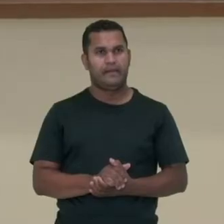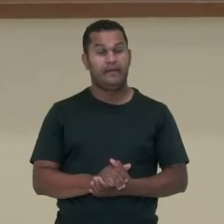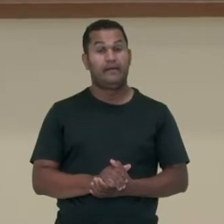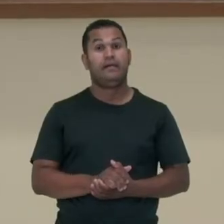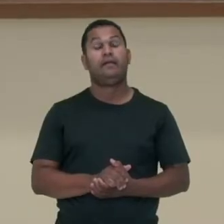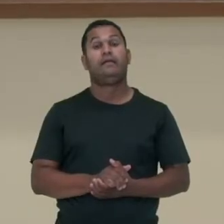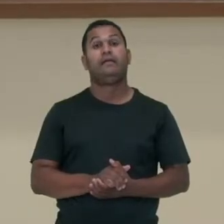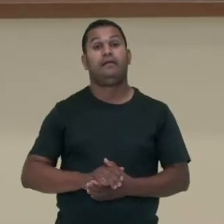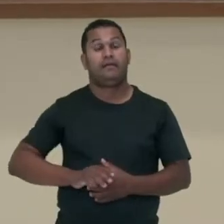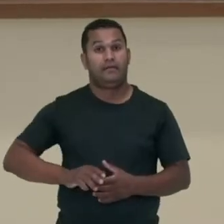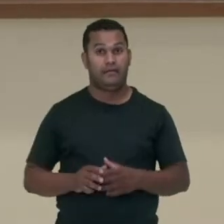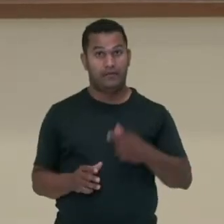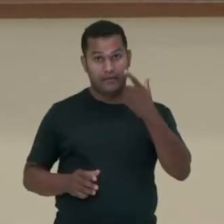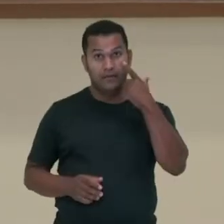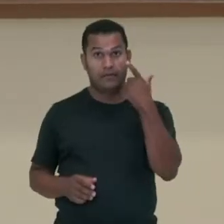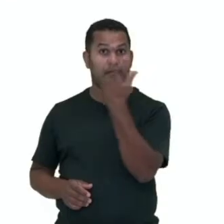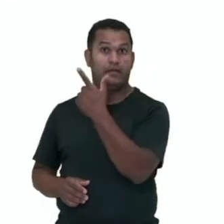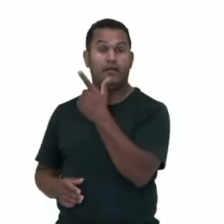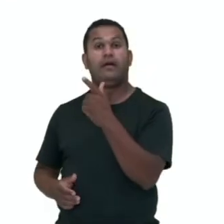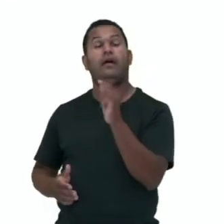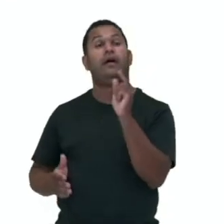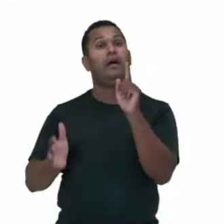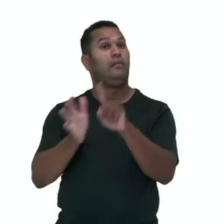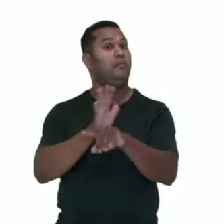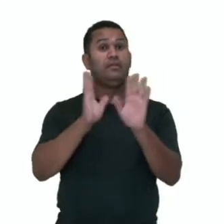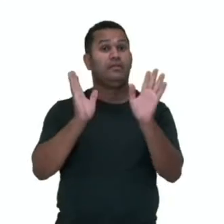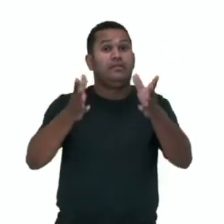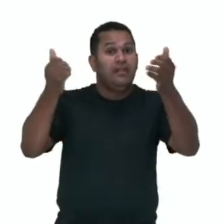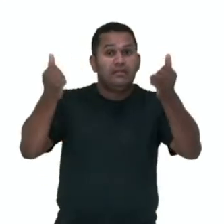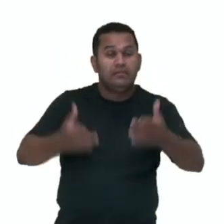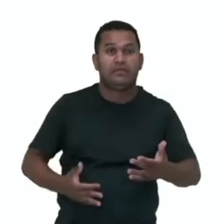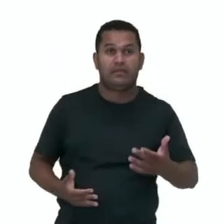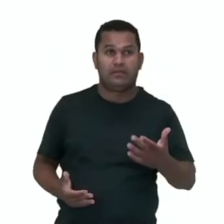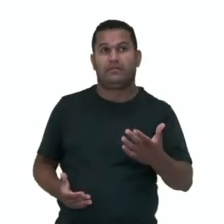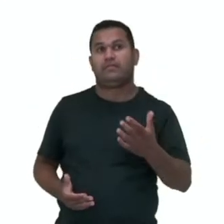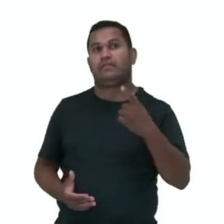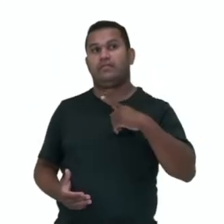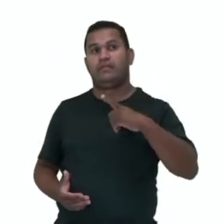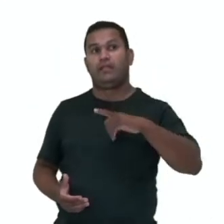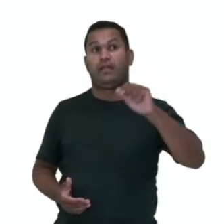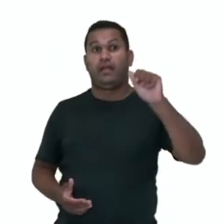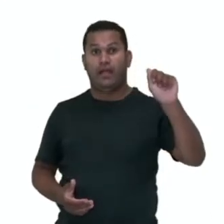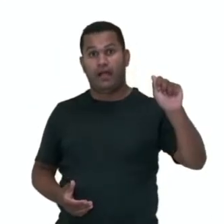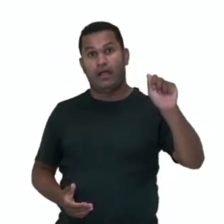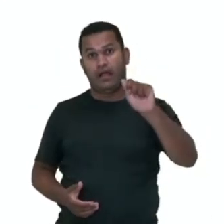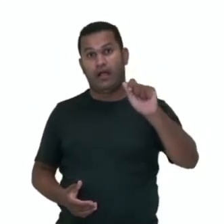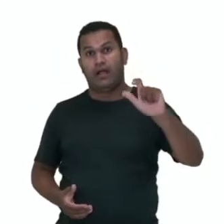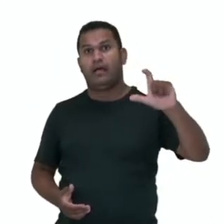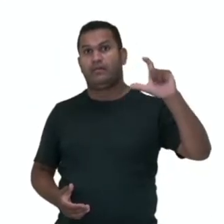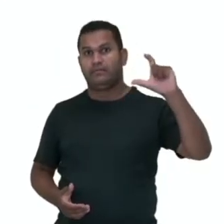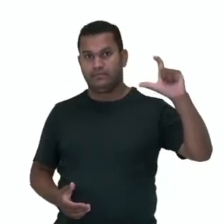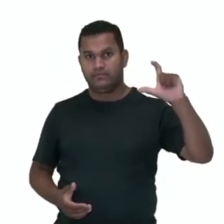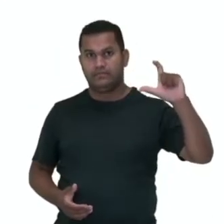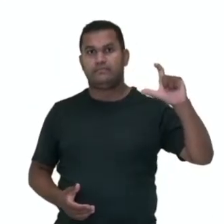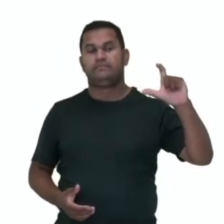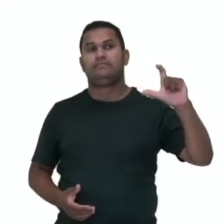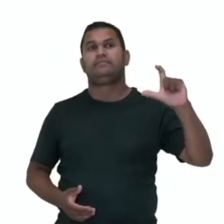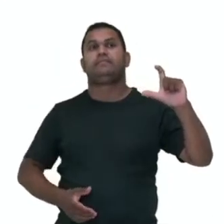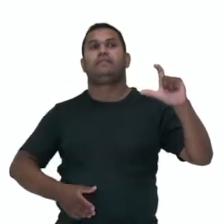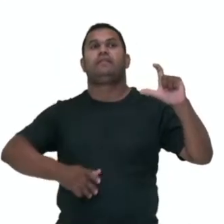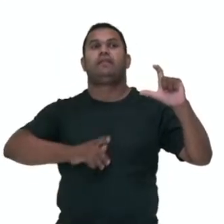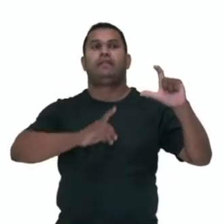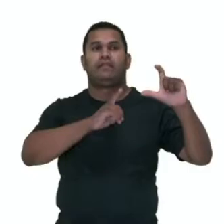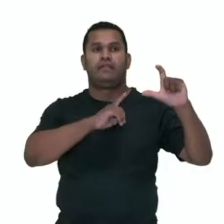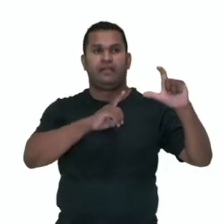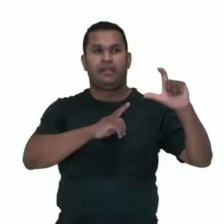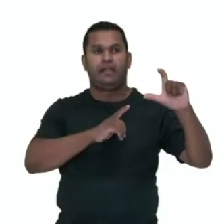Galera, o próprio enunciado já diz, azão-azão é não albino, azão-azinho também é não albino, por causa do